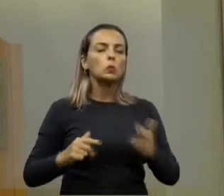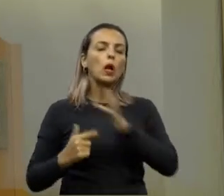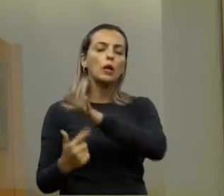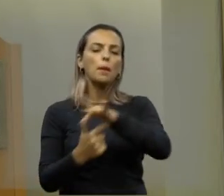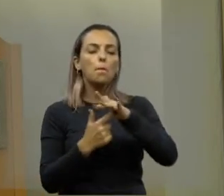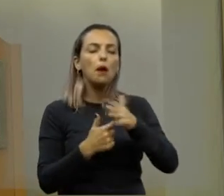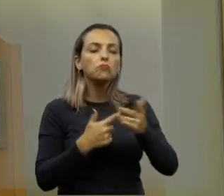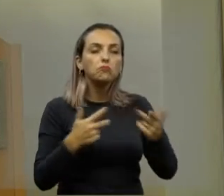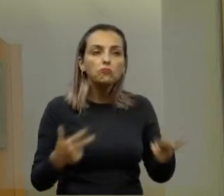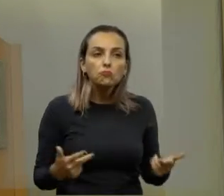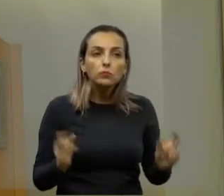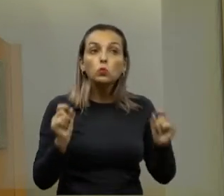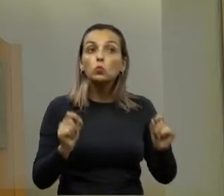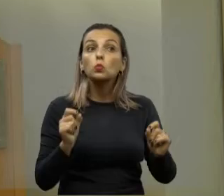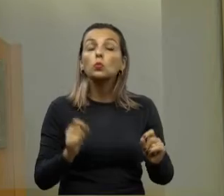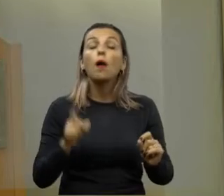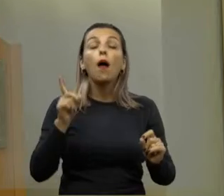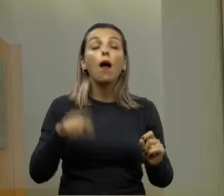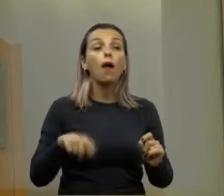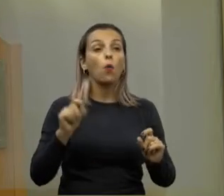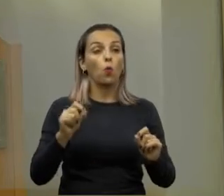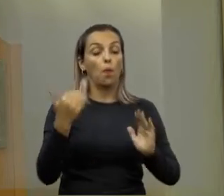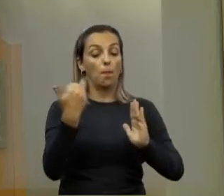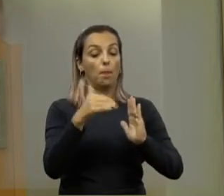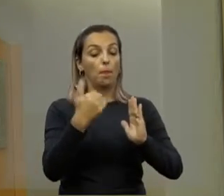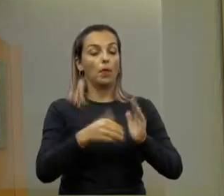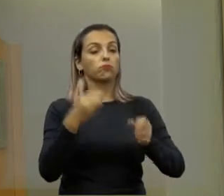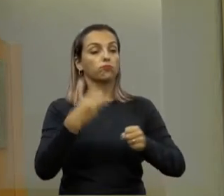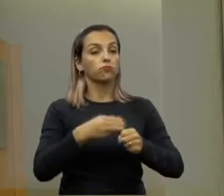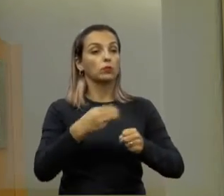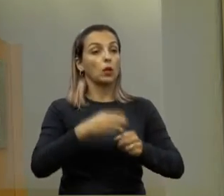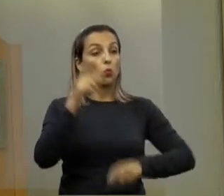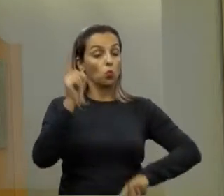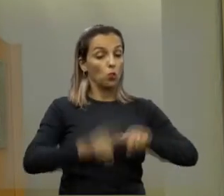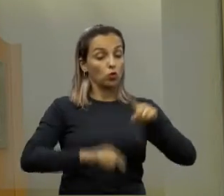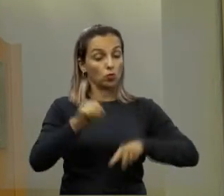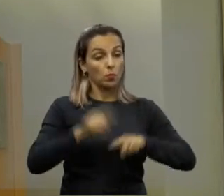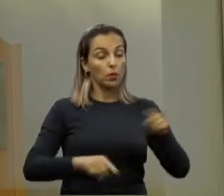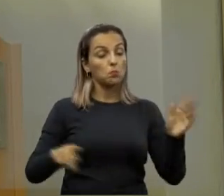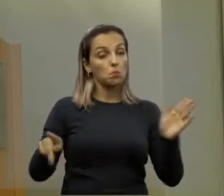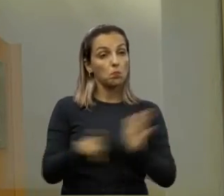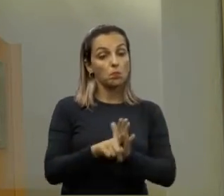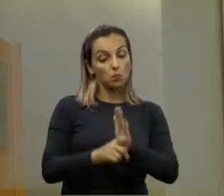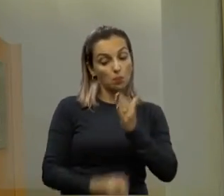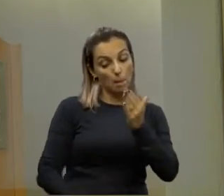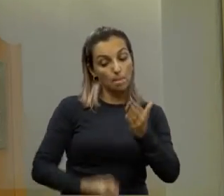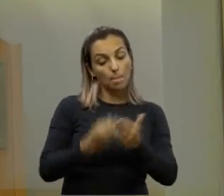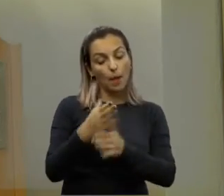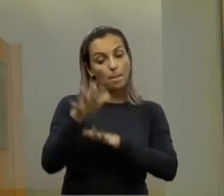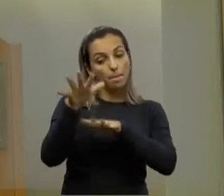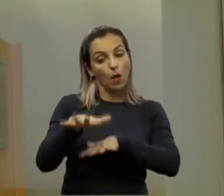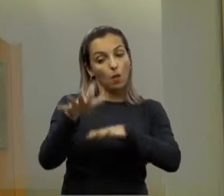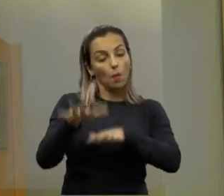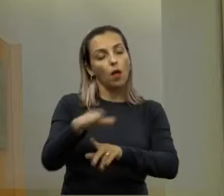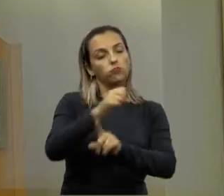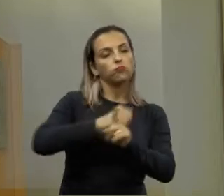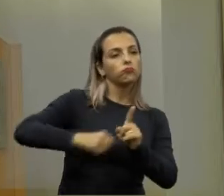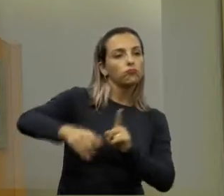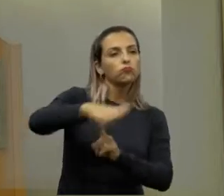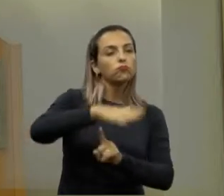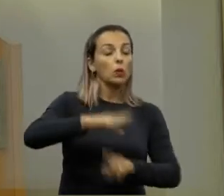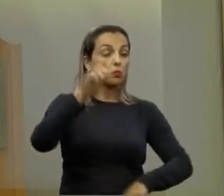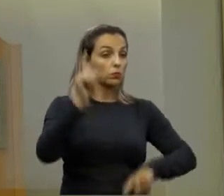Ambiente Seja lá o tema o plano Municipal de vir uma ferramenta uma ferramenta para o movimento social